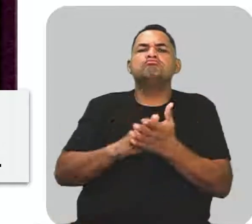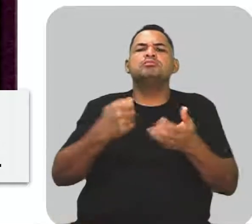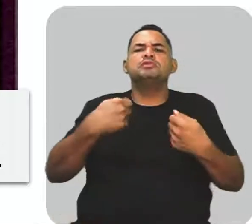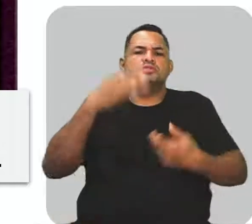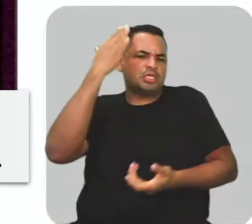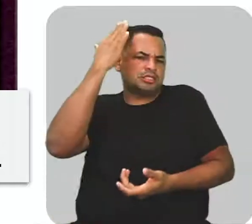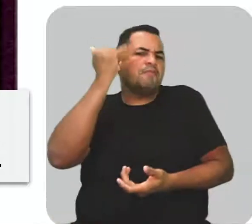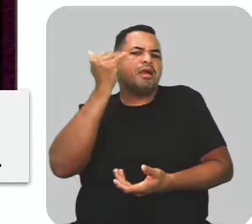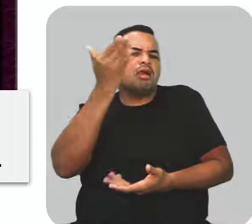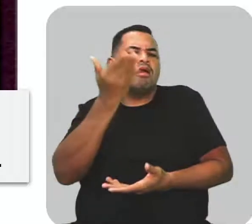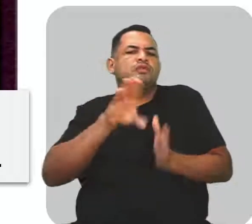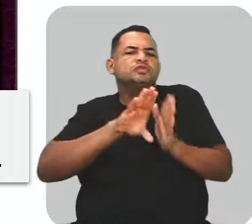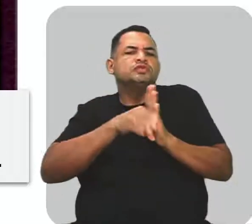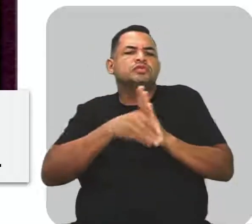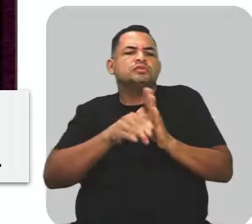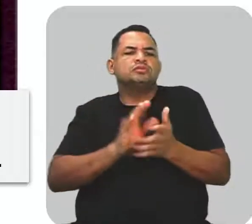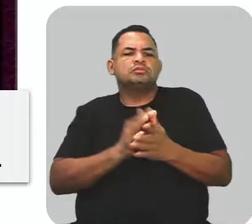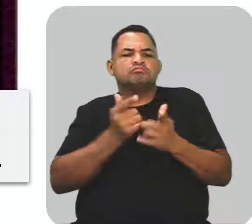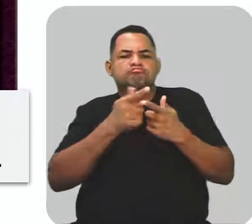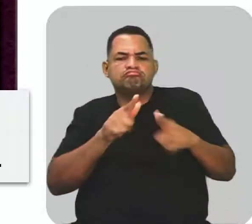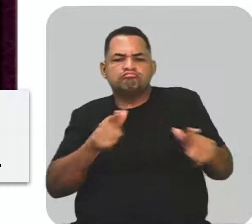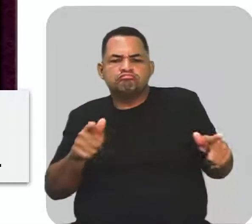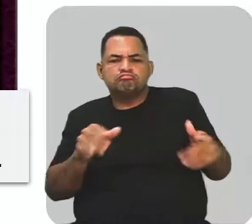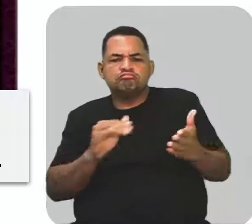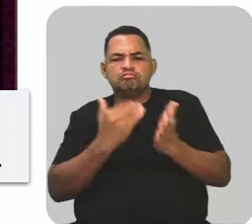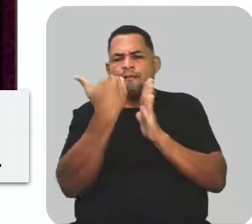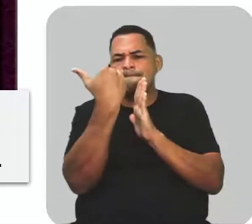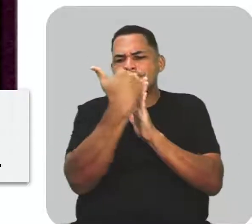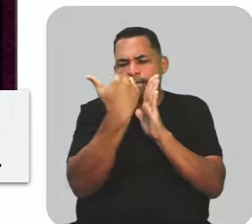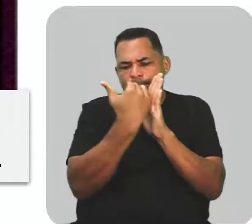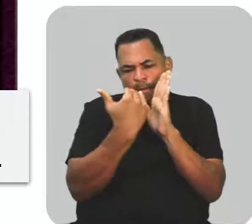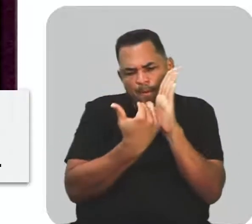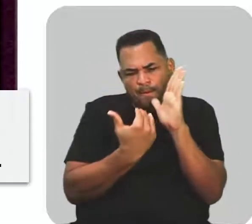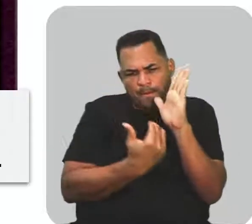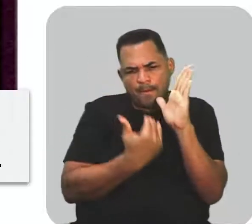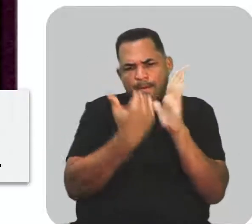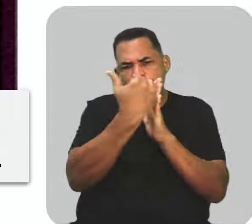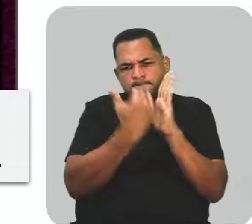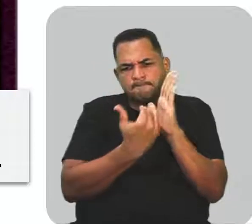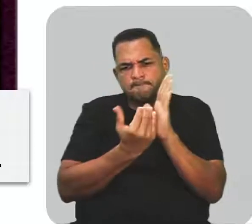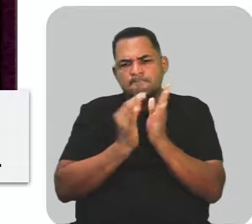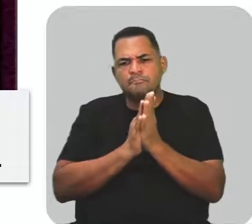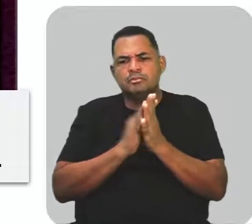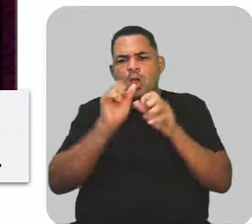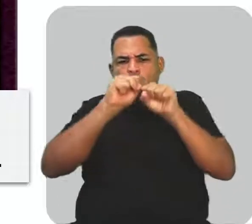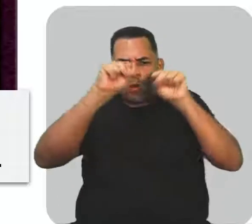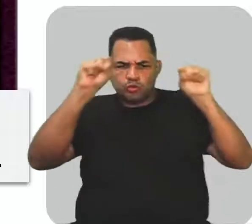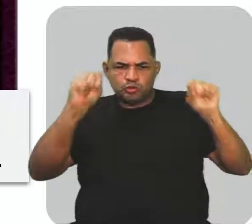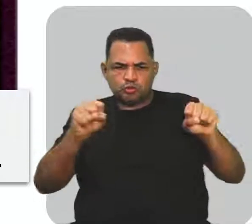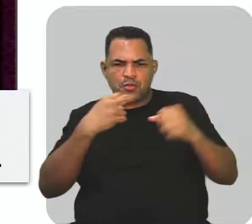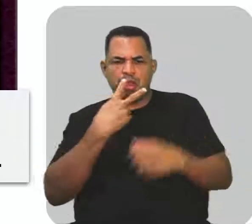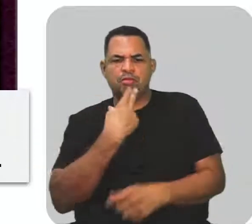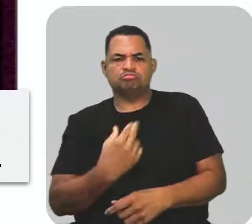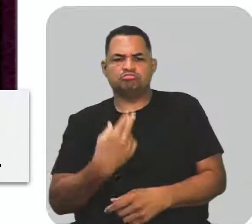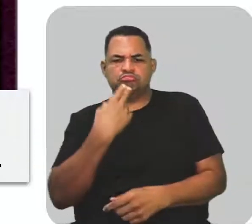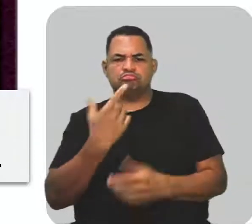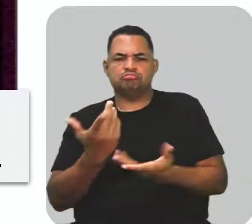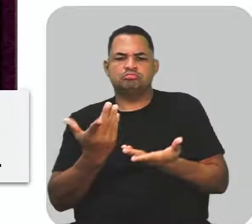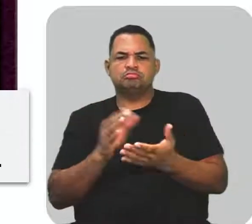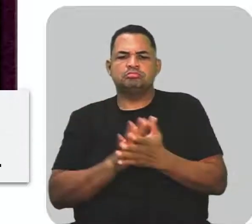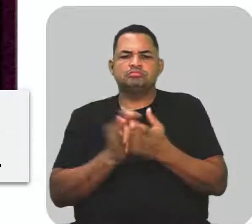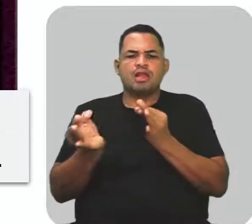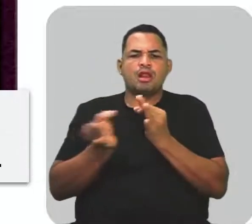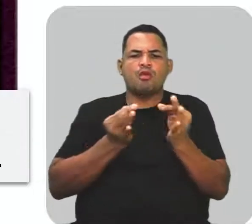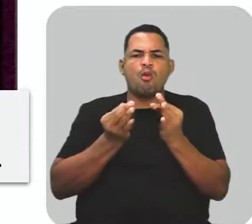conceito internalizado. A gramática nada mais é do que a descrição do sistema de uma língua como sistema